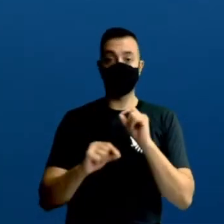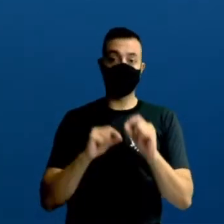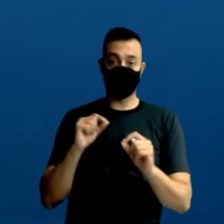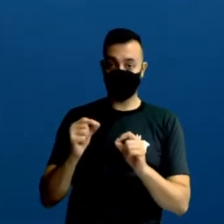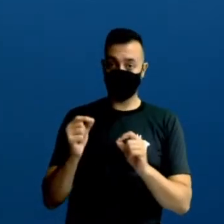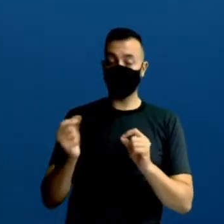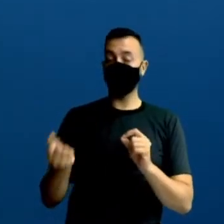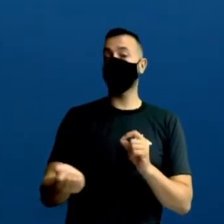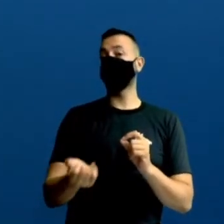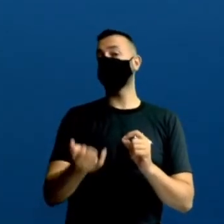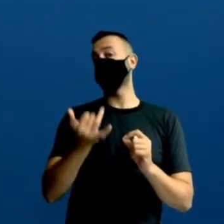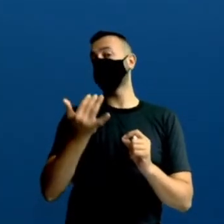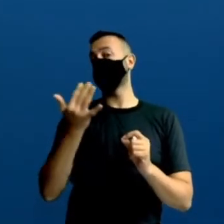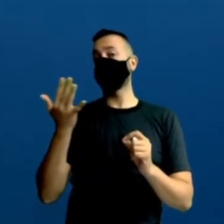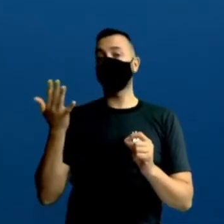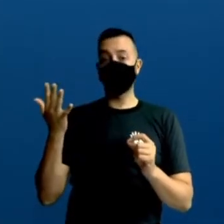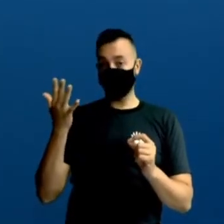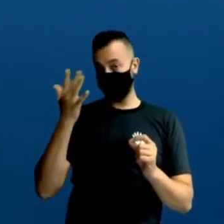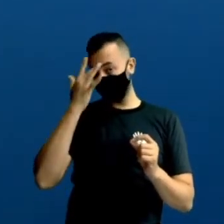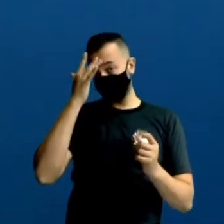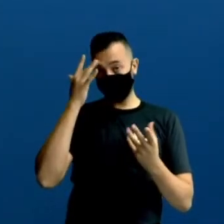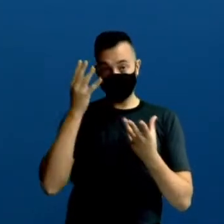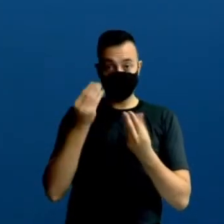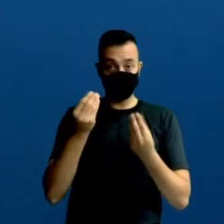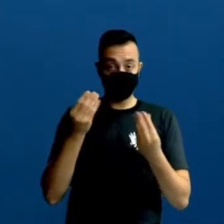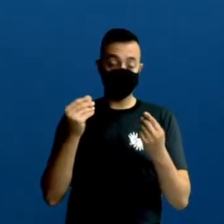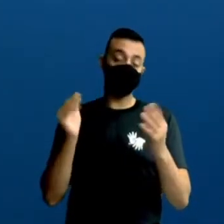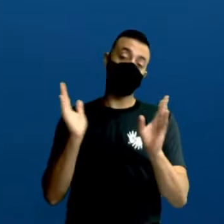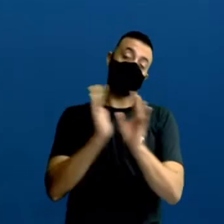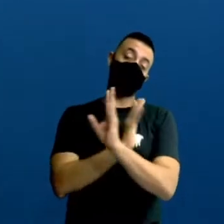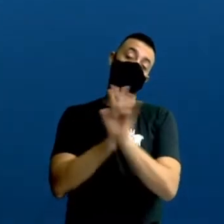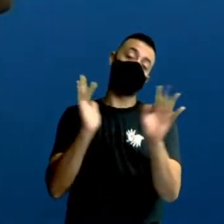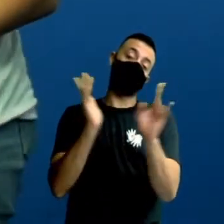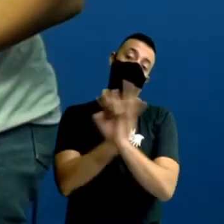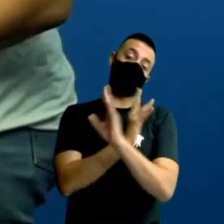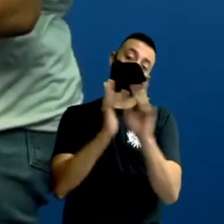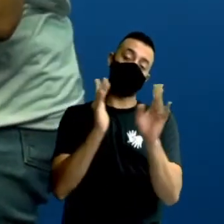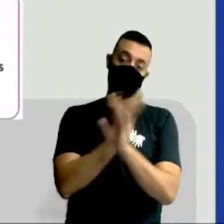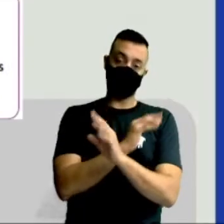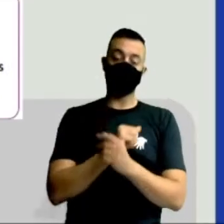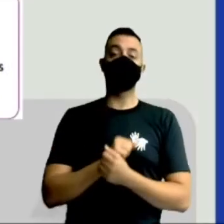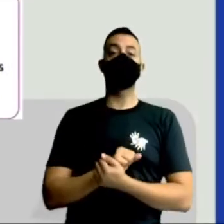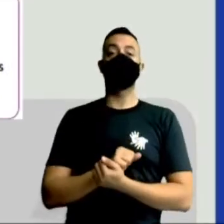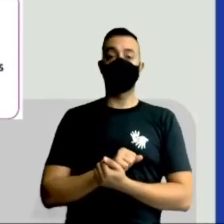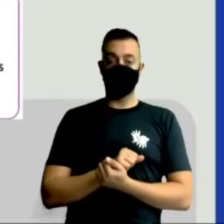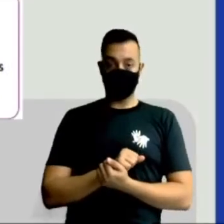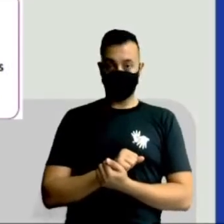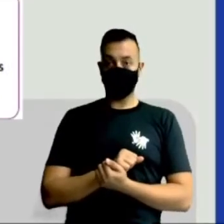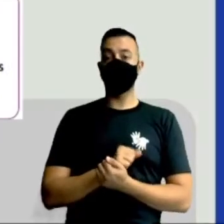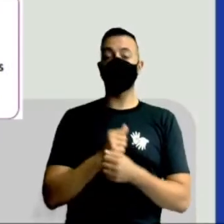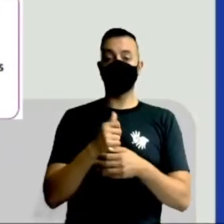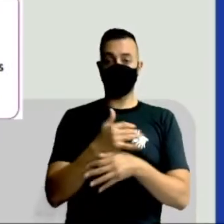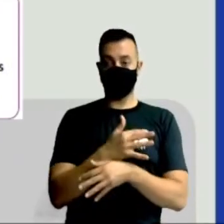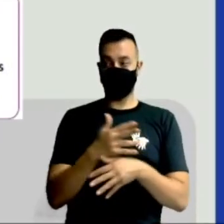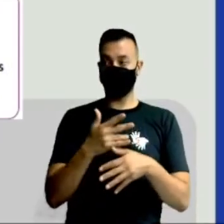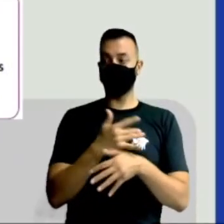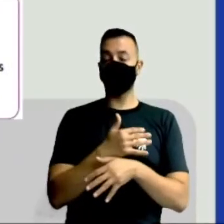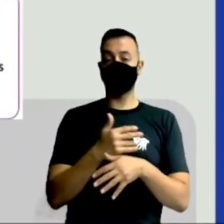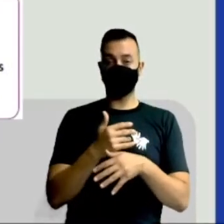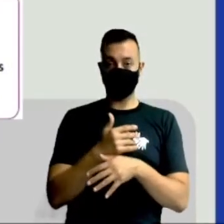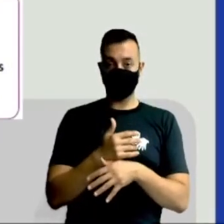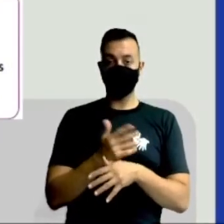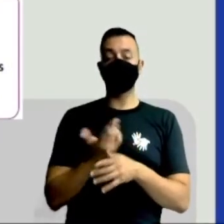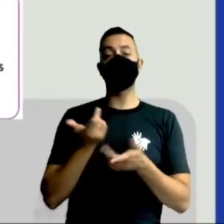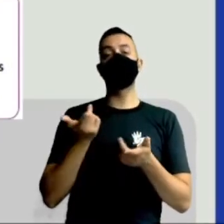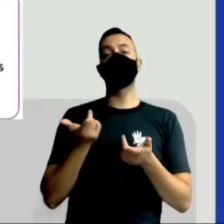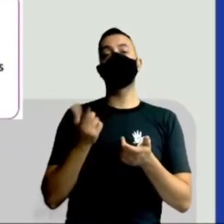Uma quantidade alta de população, de pessoas morando lá, tá certo? Então, olha, em relação às cidades a esses